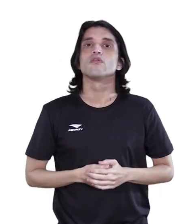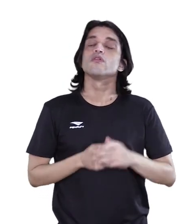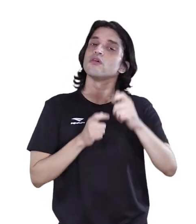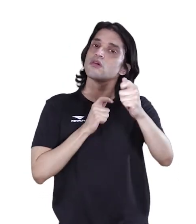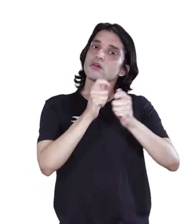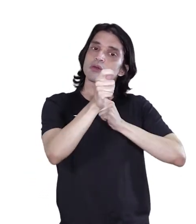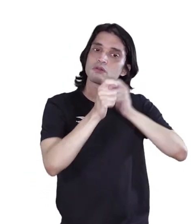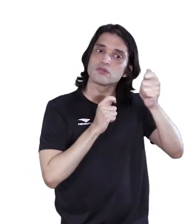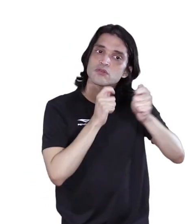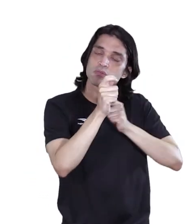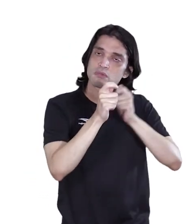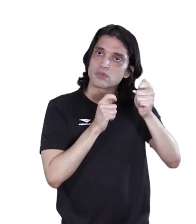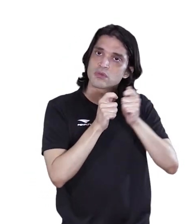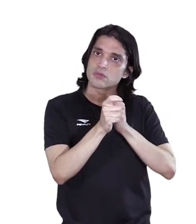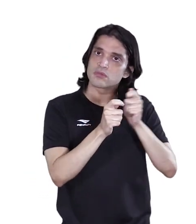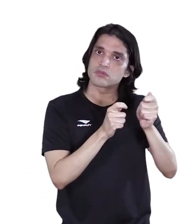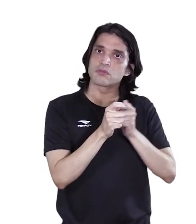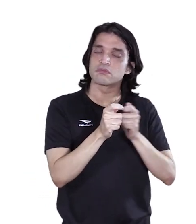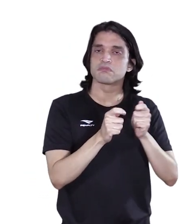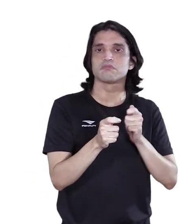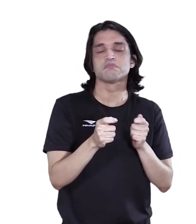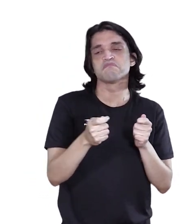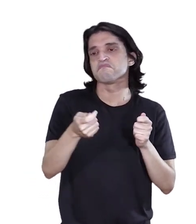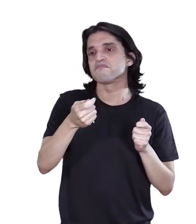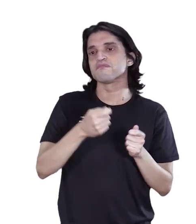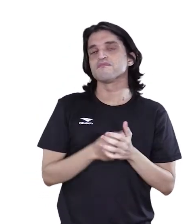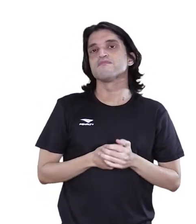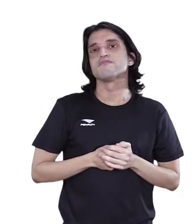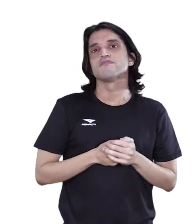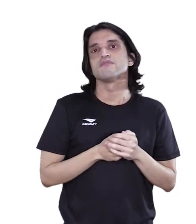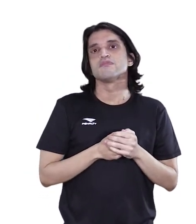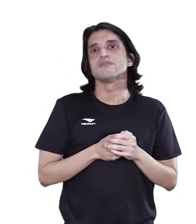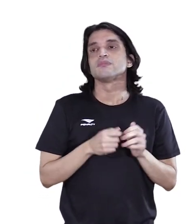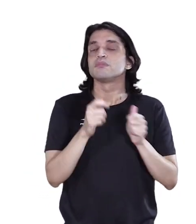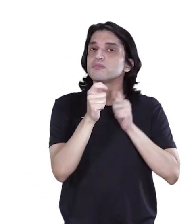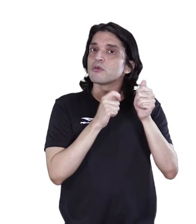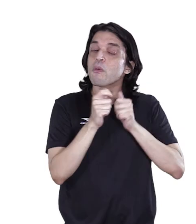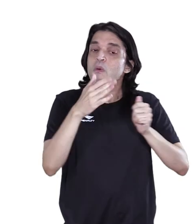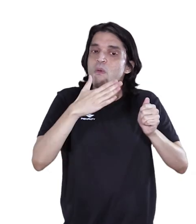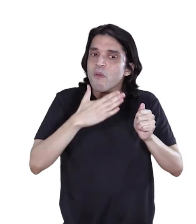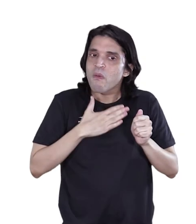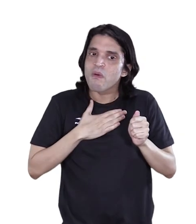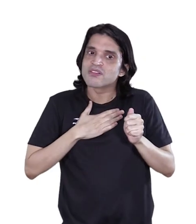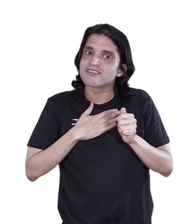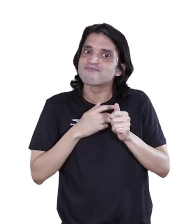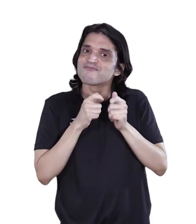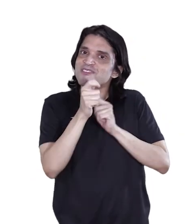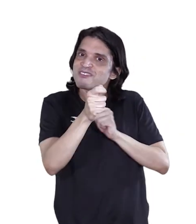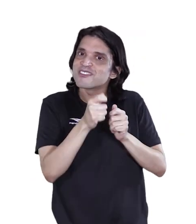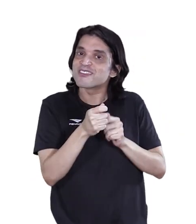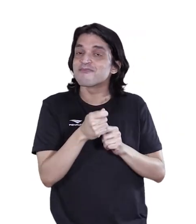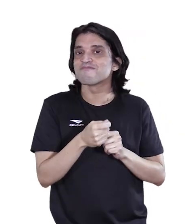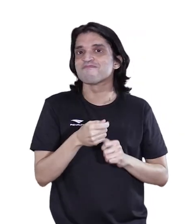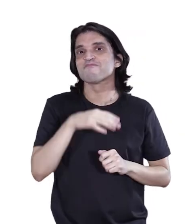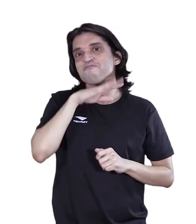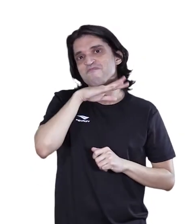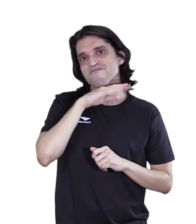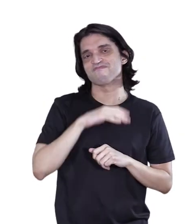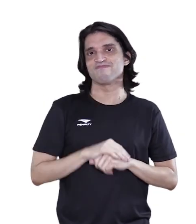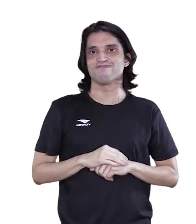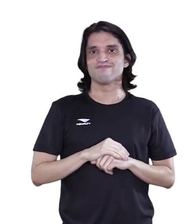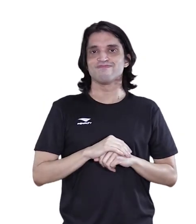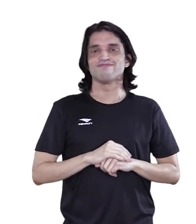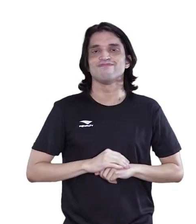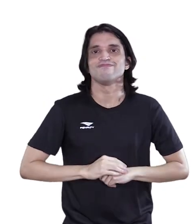do Brasil de só se noticiar fatos negativos. Já no argumento de princípio,